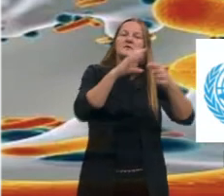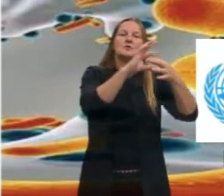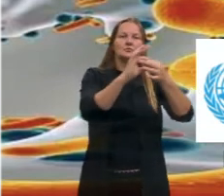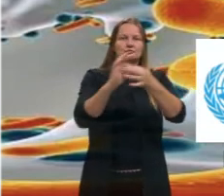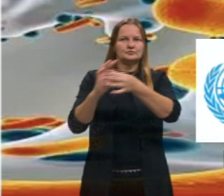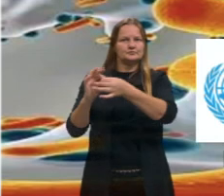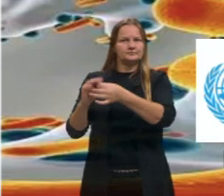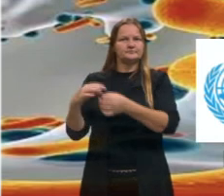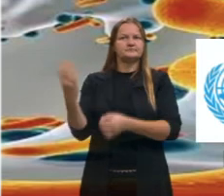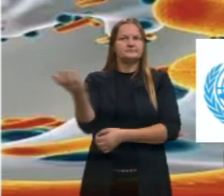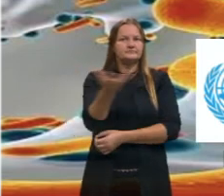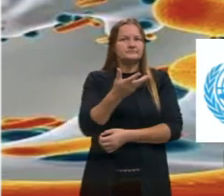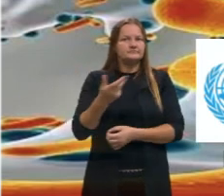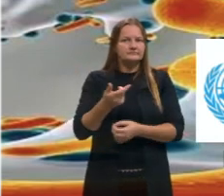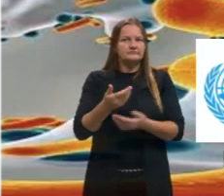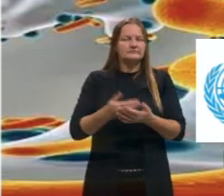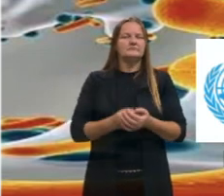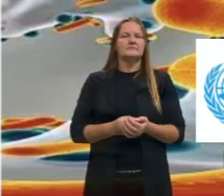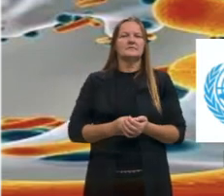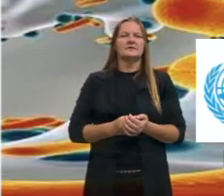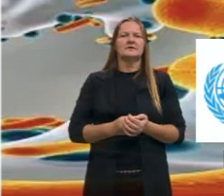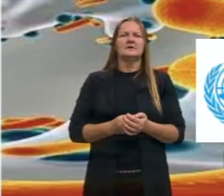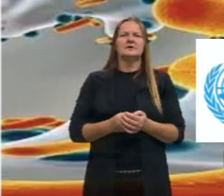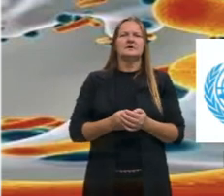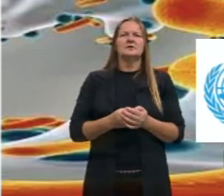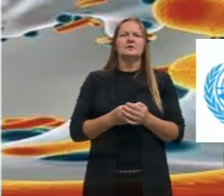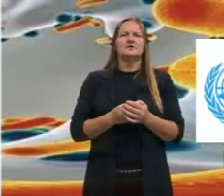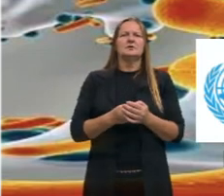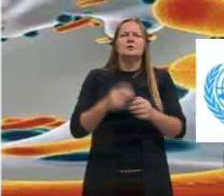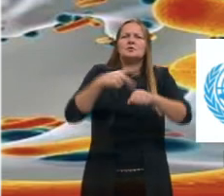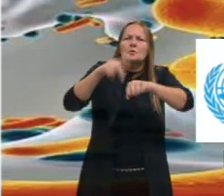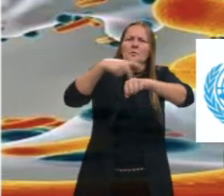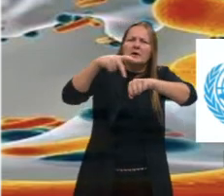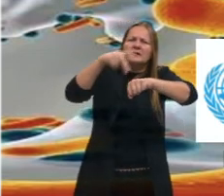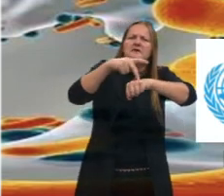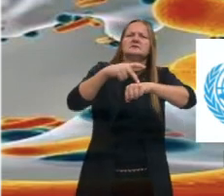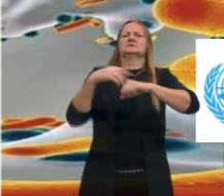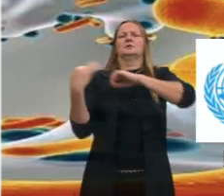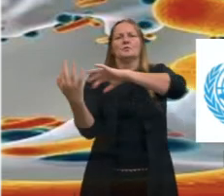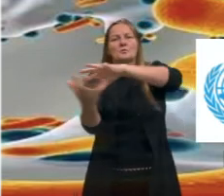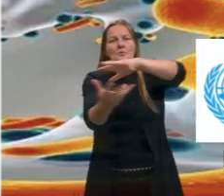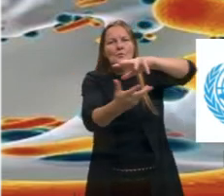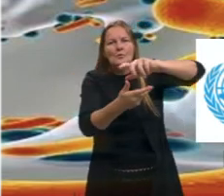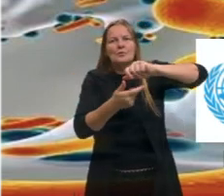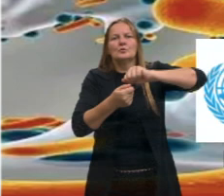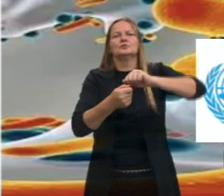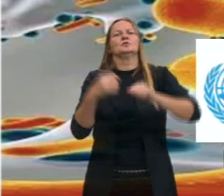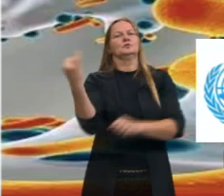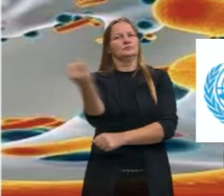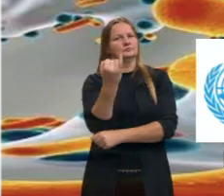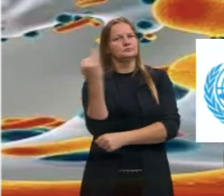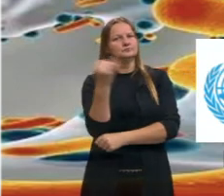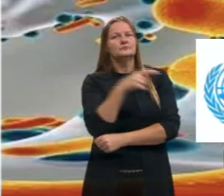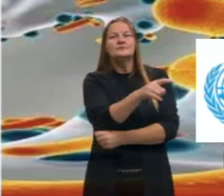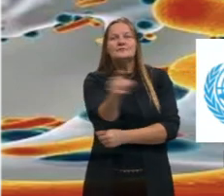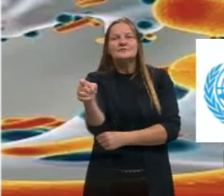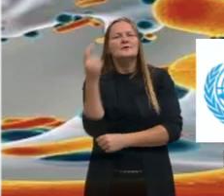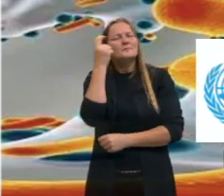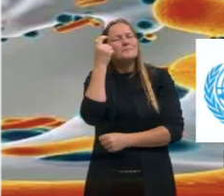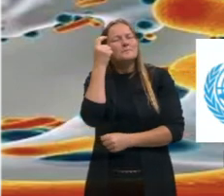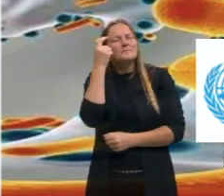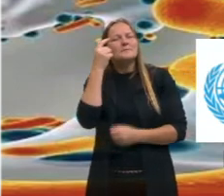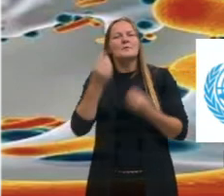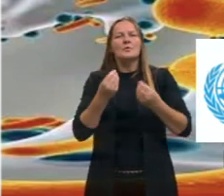atualidade nas questões que estão ocorrendo no país no mundo então é bem importante vocês têm